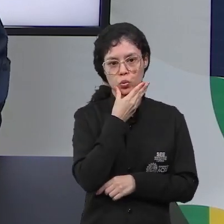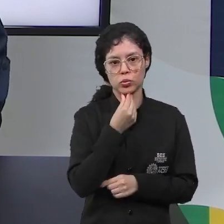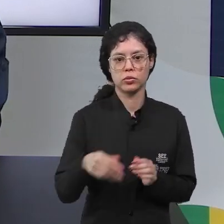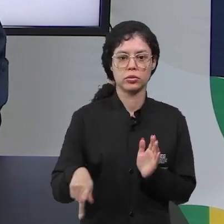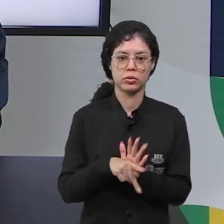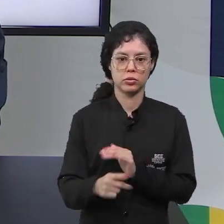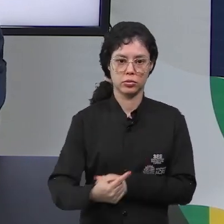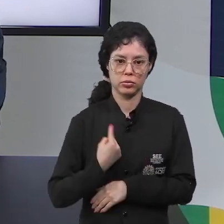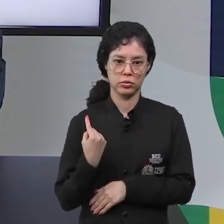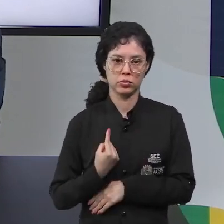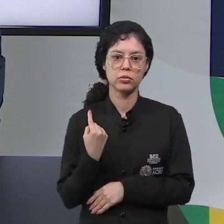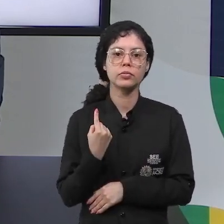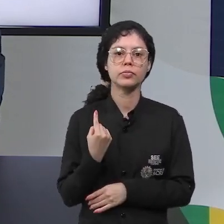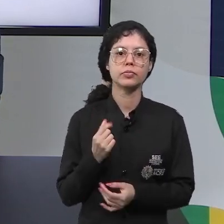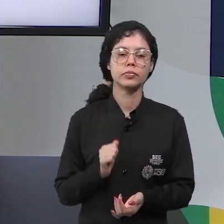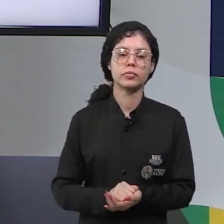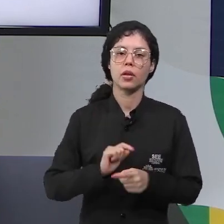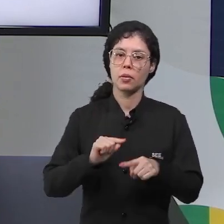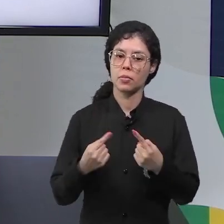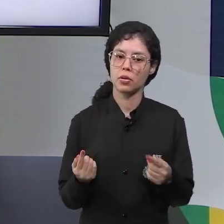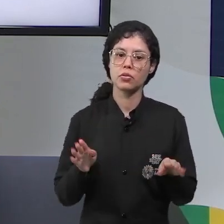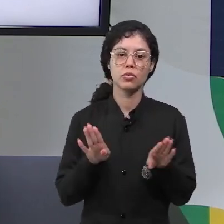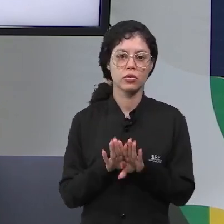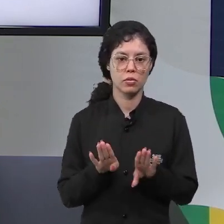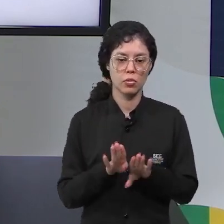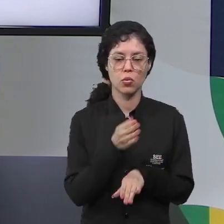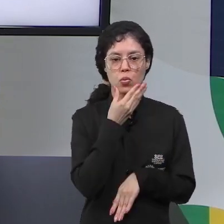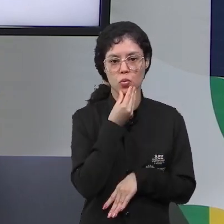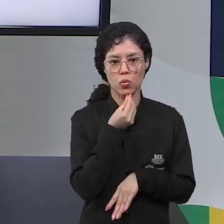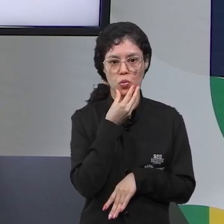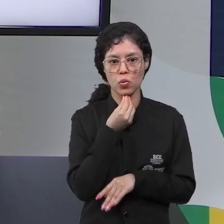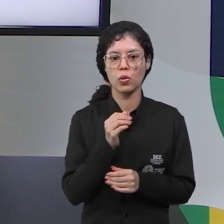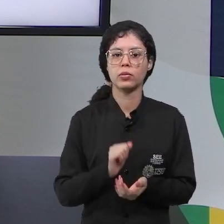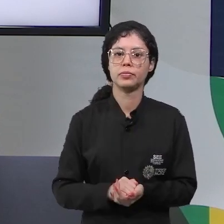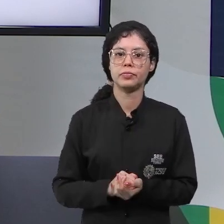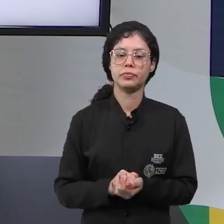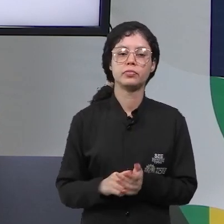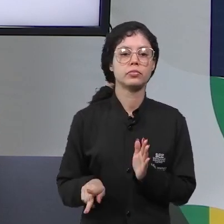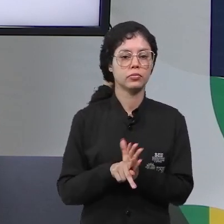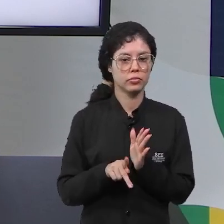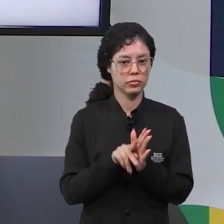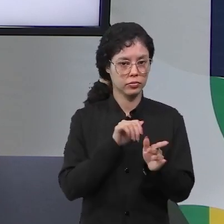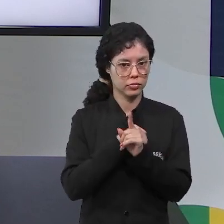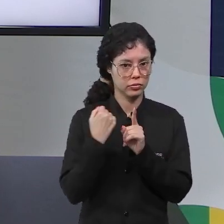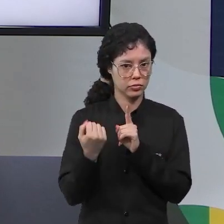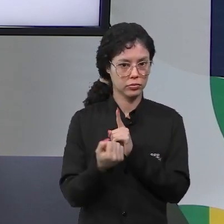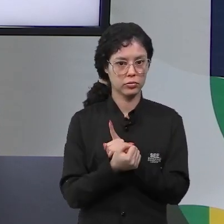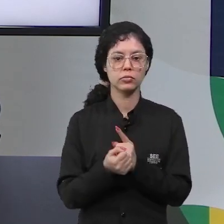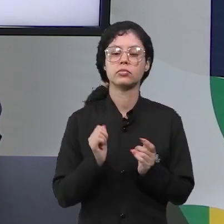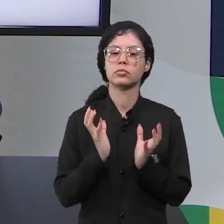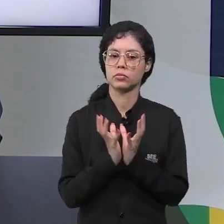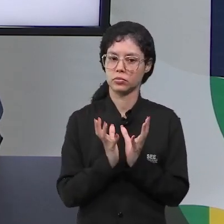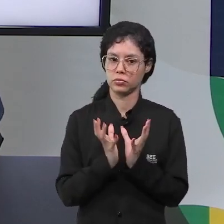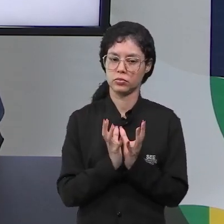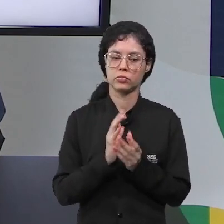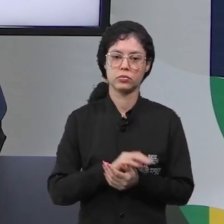sua individualidade, mas também o homem como um ser social, como um ser